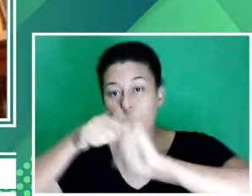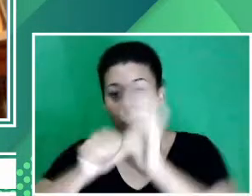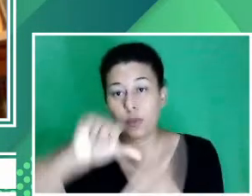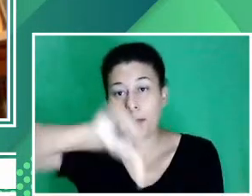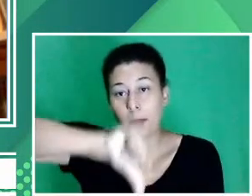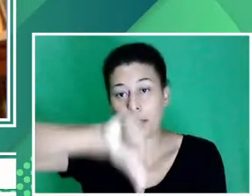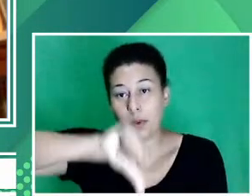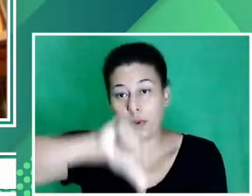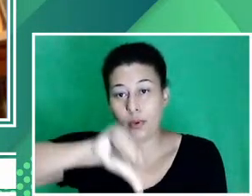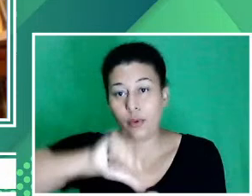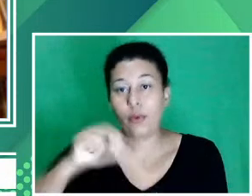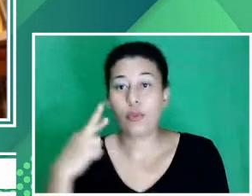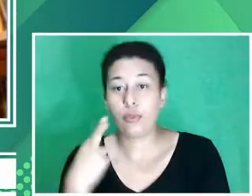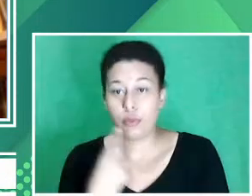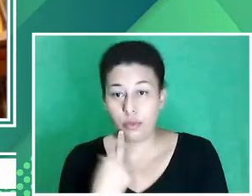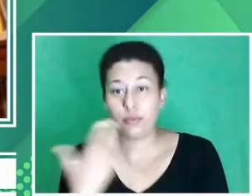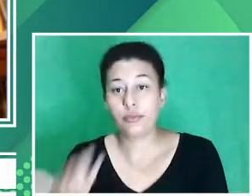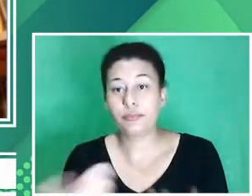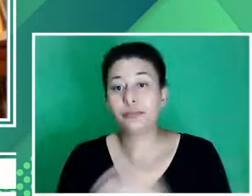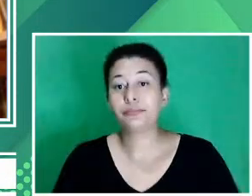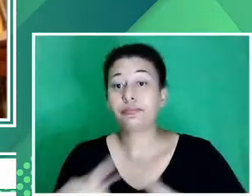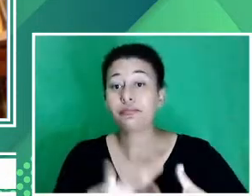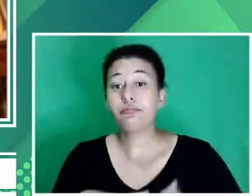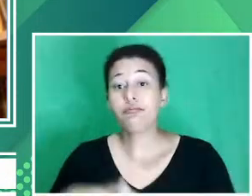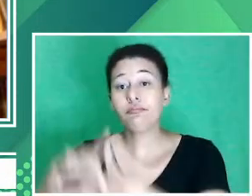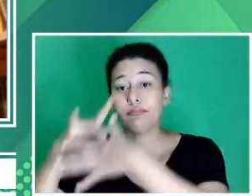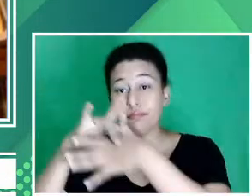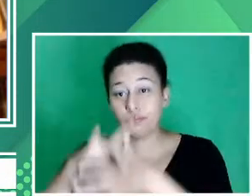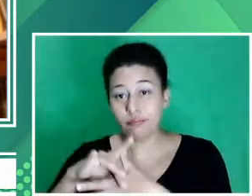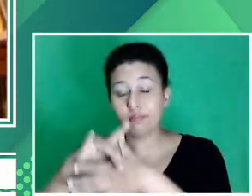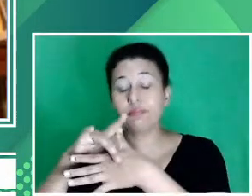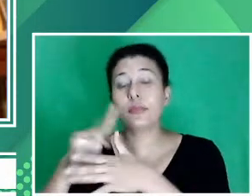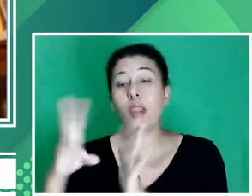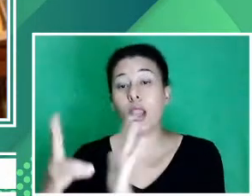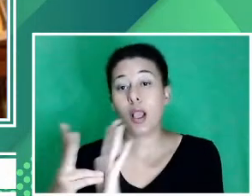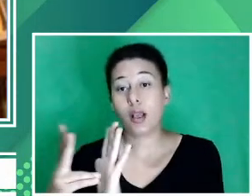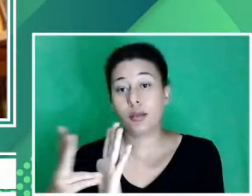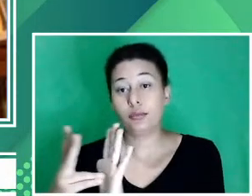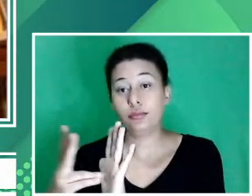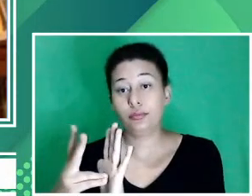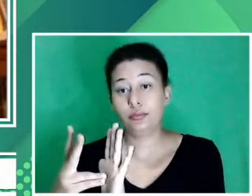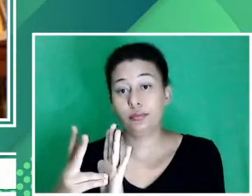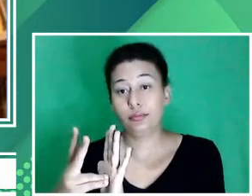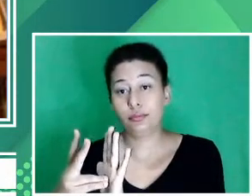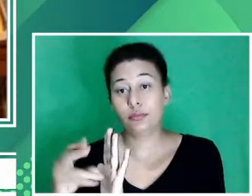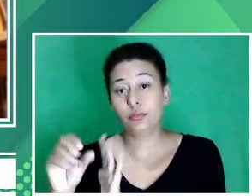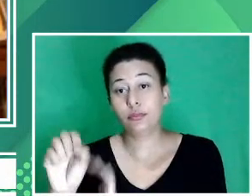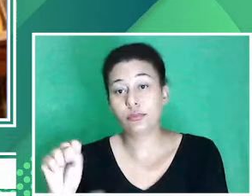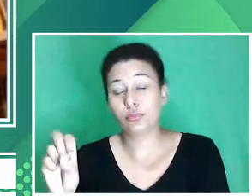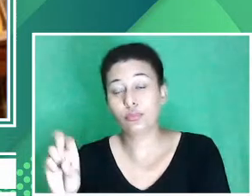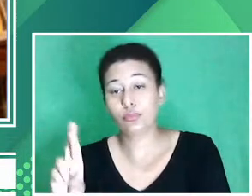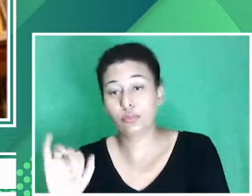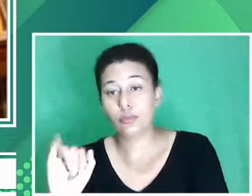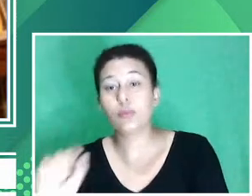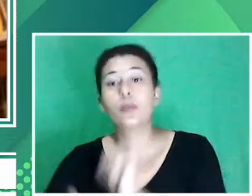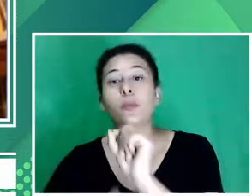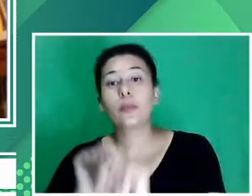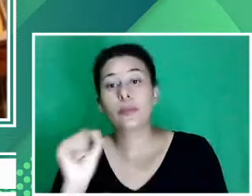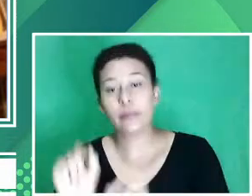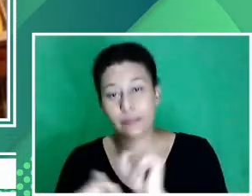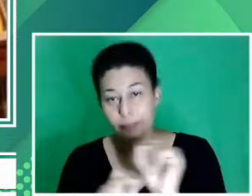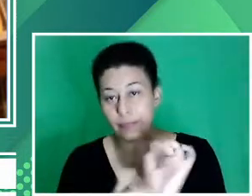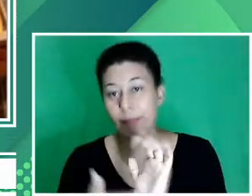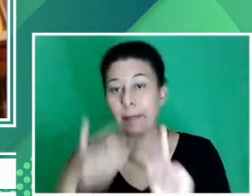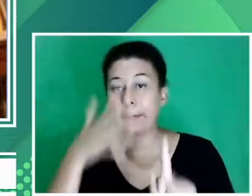O líder Almir Suruí dará a conferência intitulada Usando